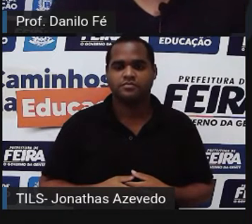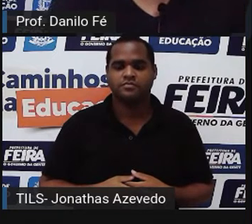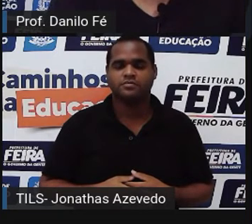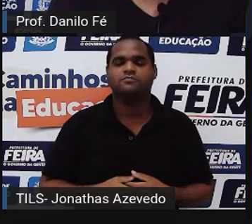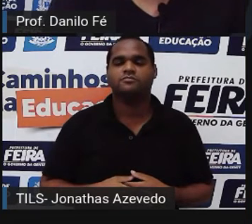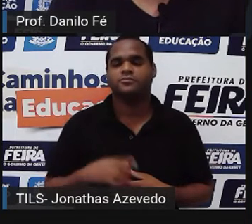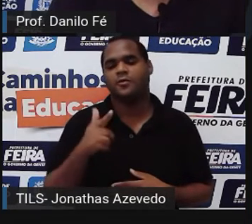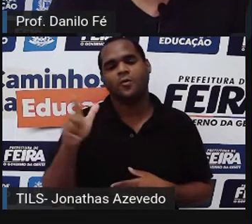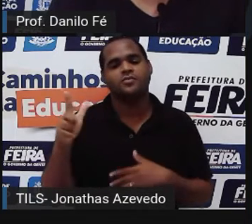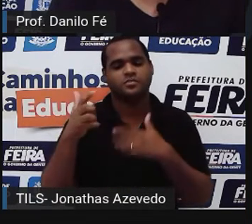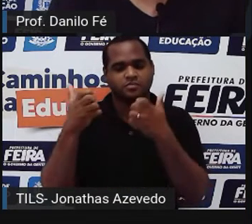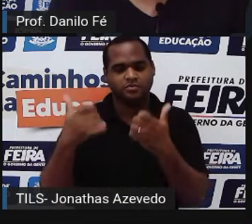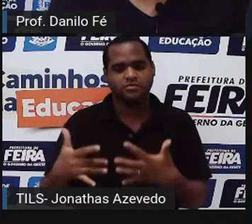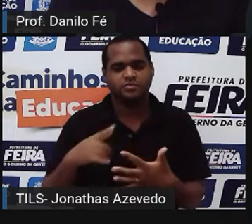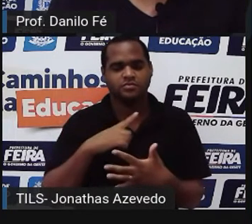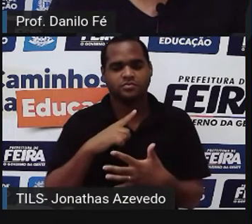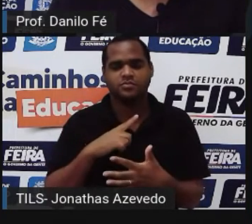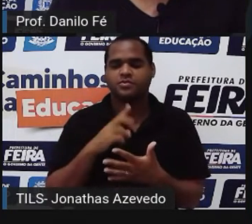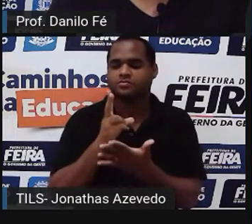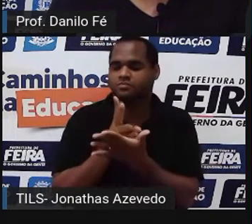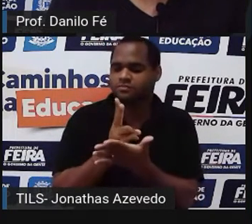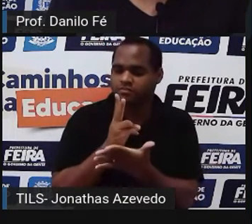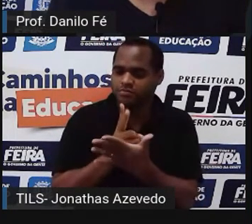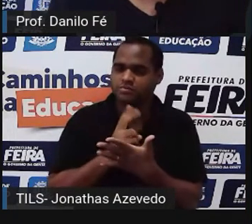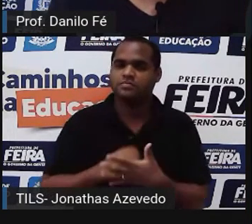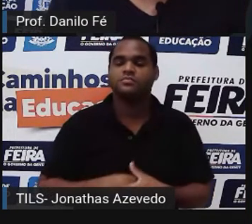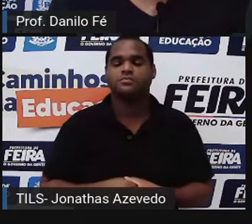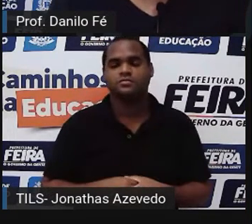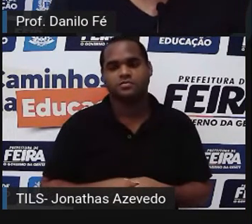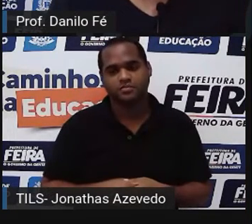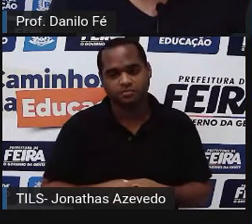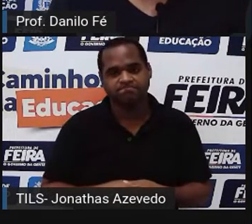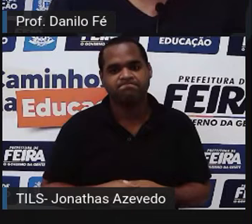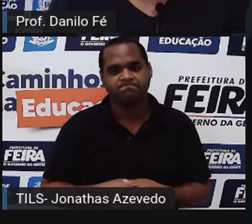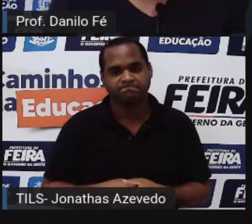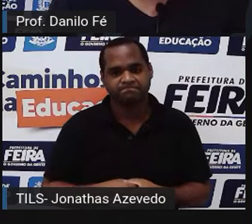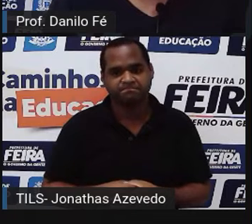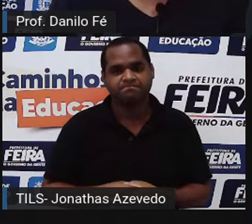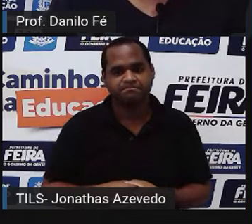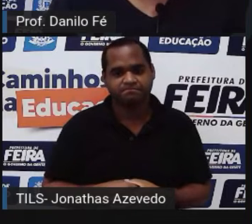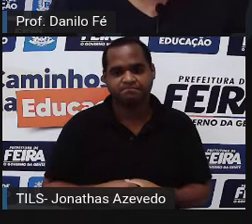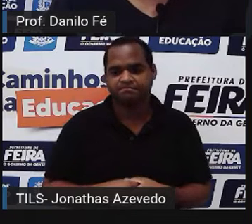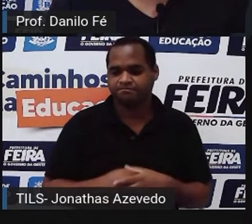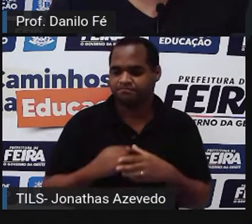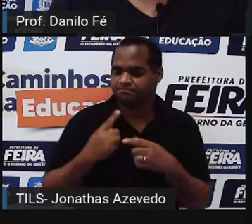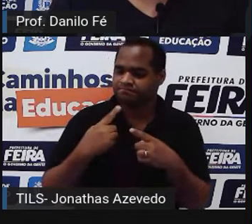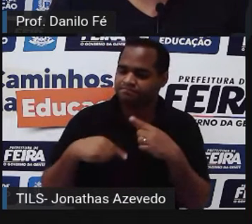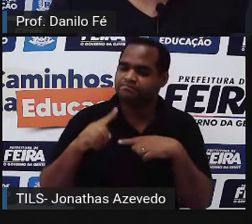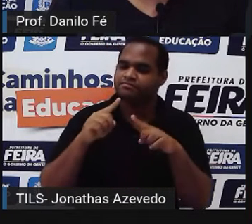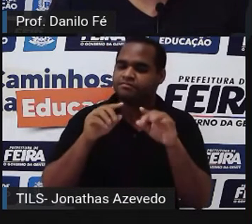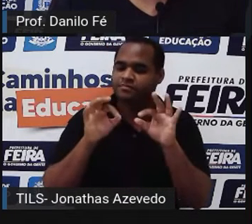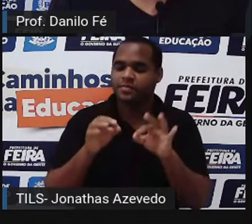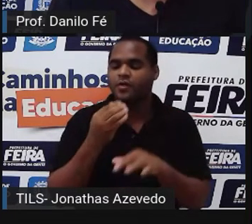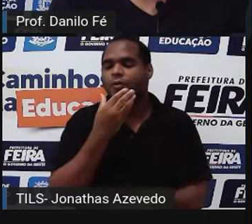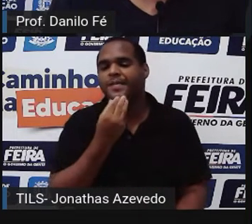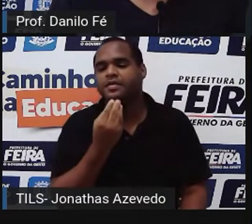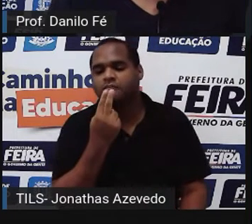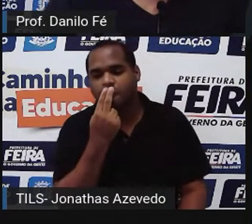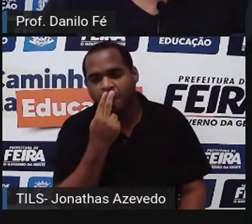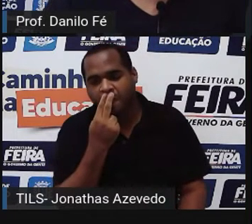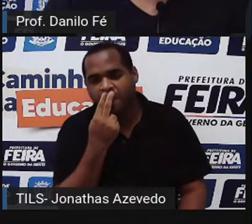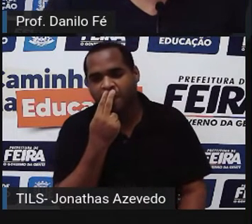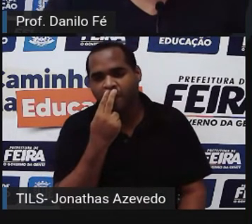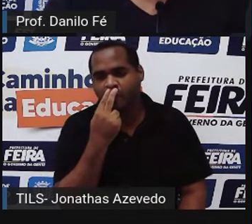Um outro elemento desse movimento de virada é que o Hitler,